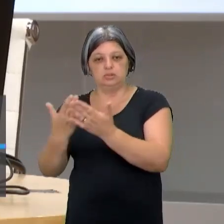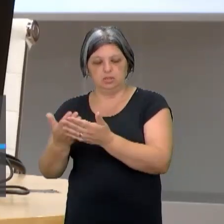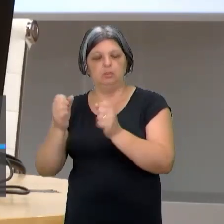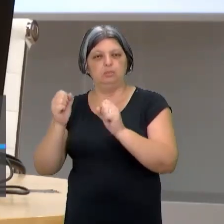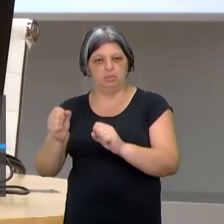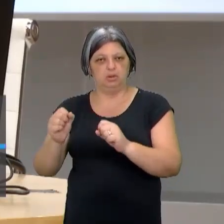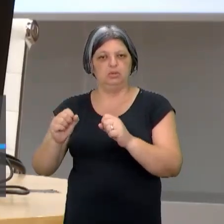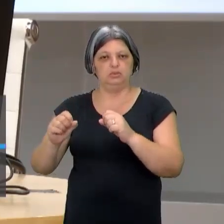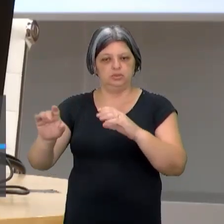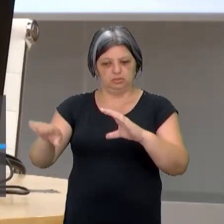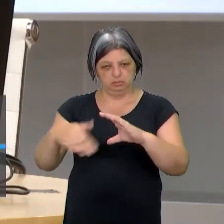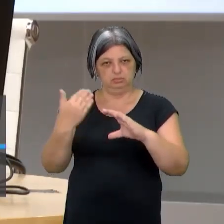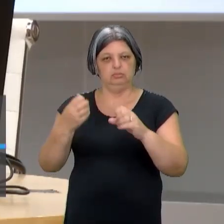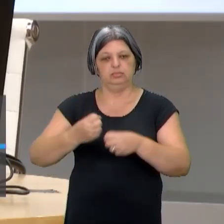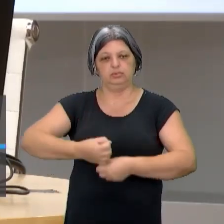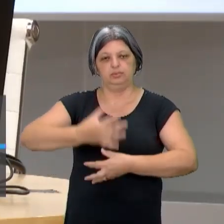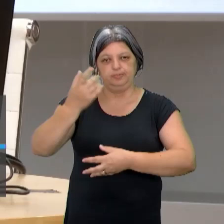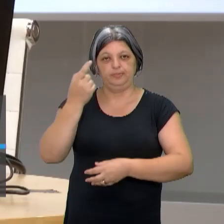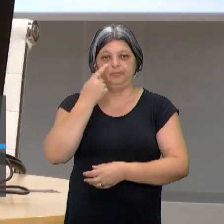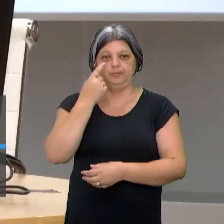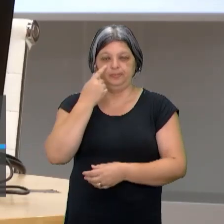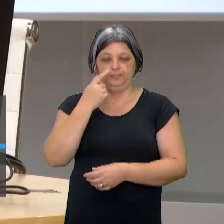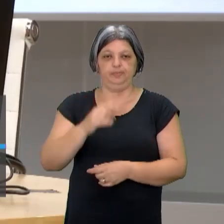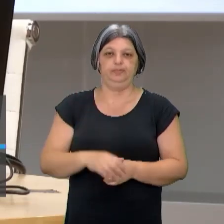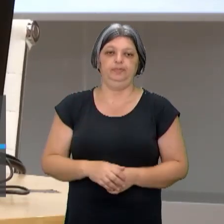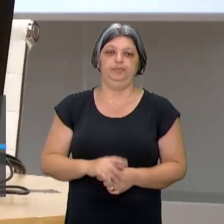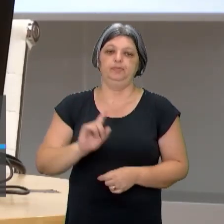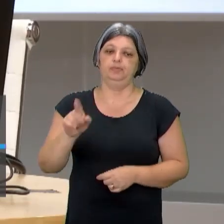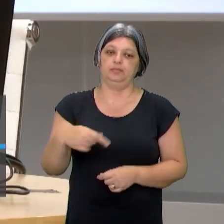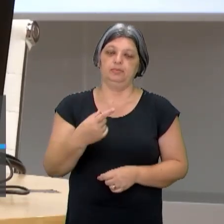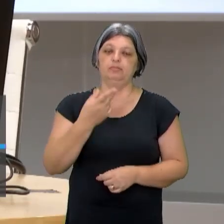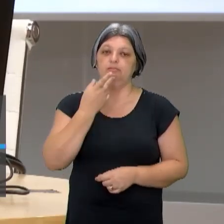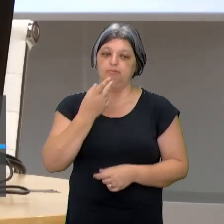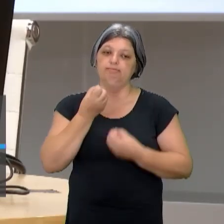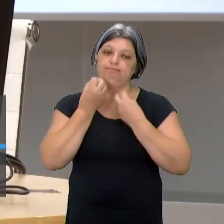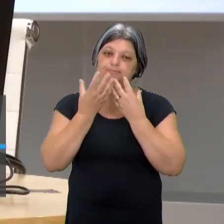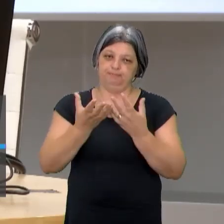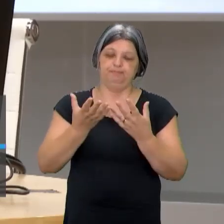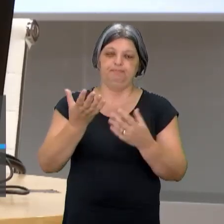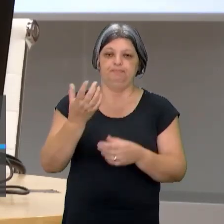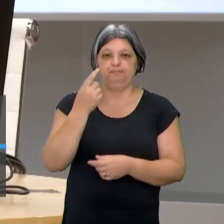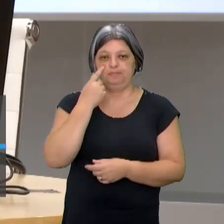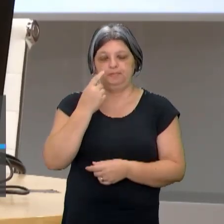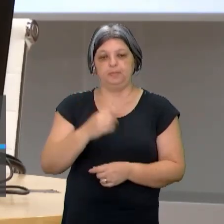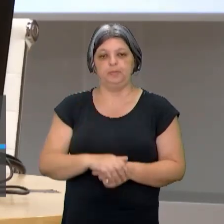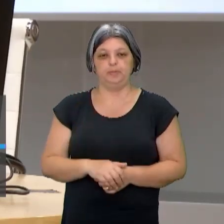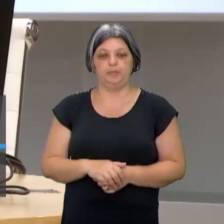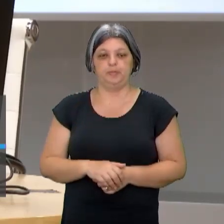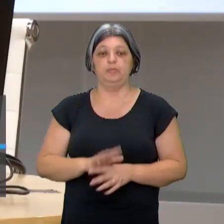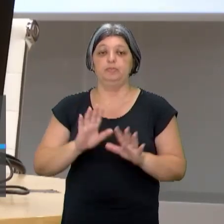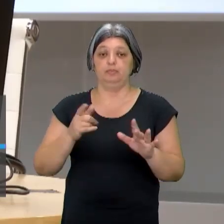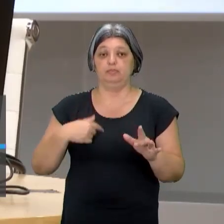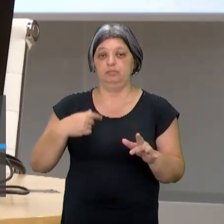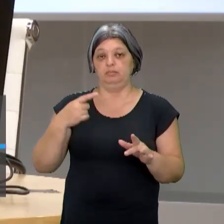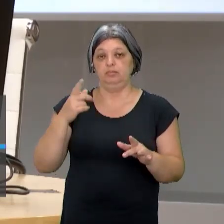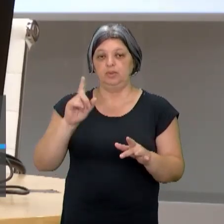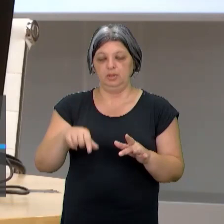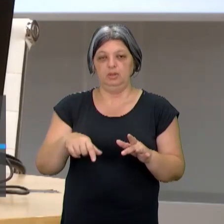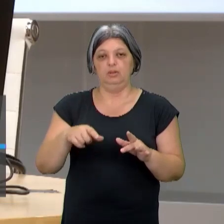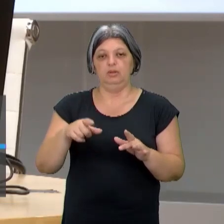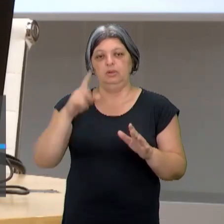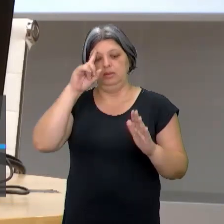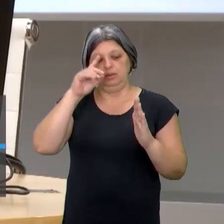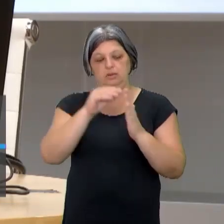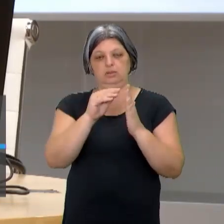fique à vontade para colocar aqui no chat que a gente dá uma olhadinha daqui a pouco e recupera aí essas informações, tá bom? Mas basicamente a agenda